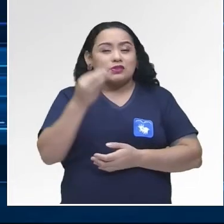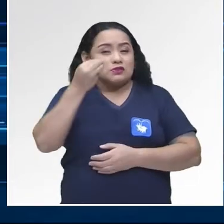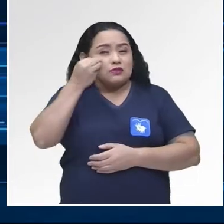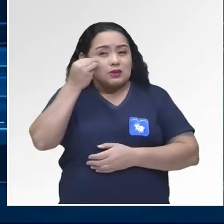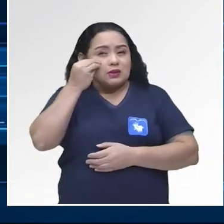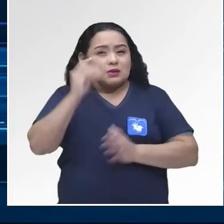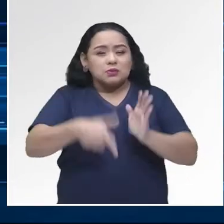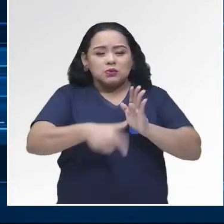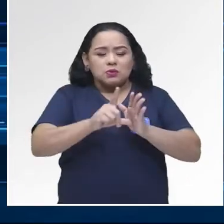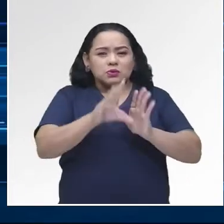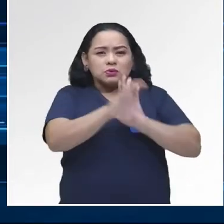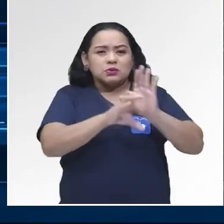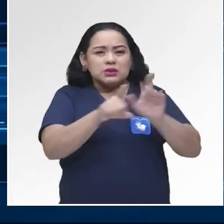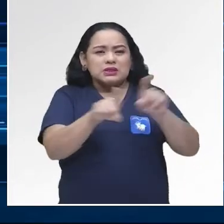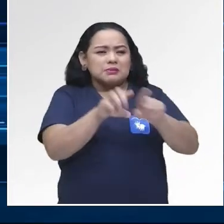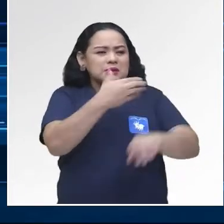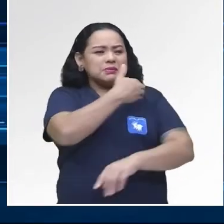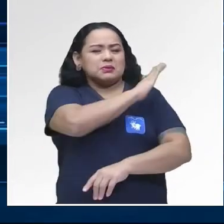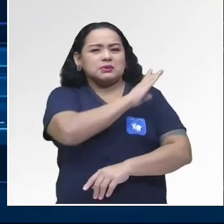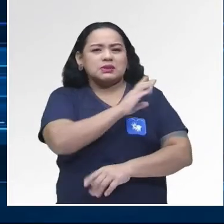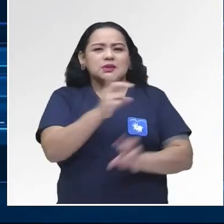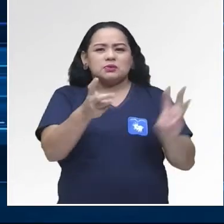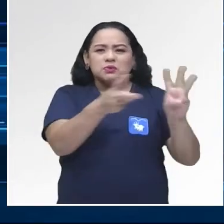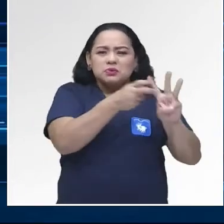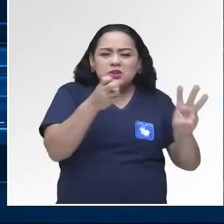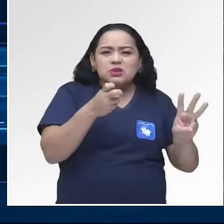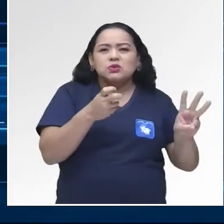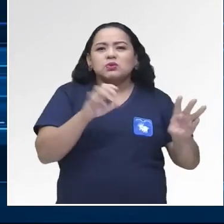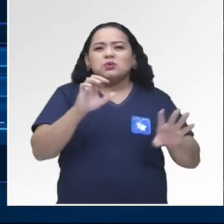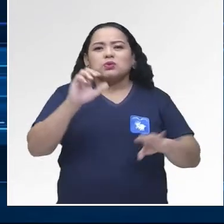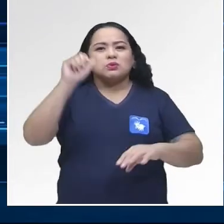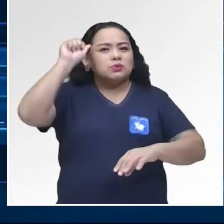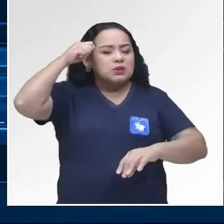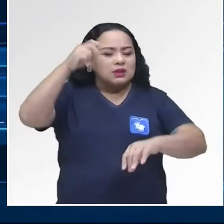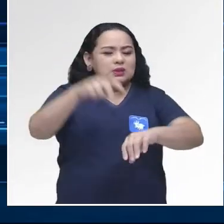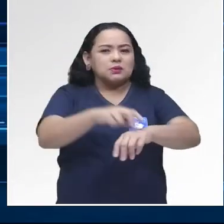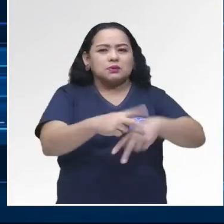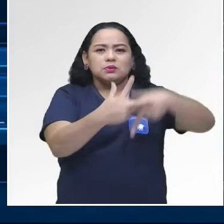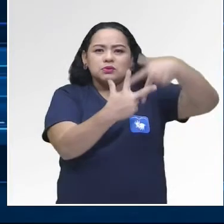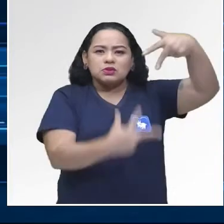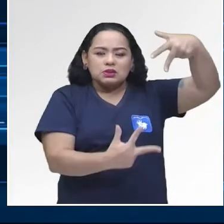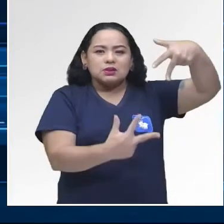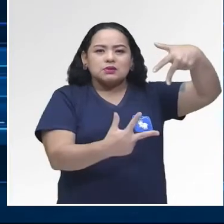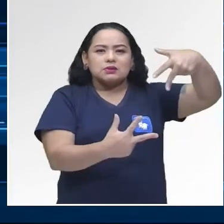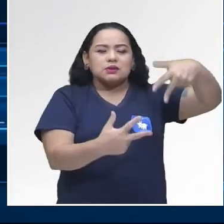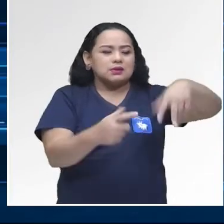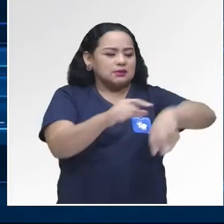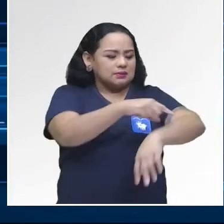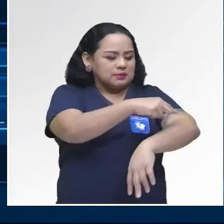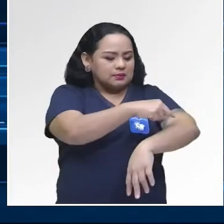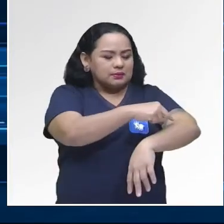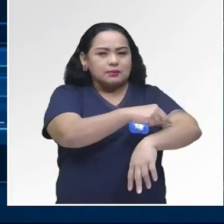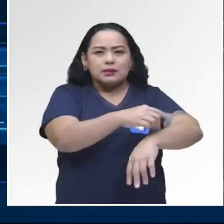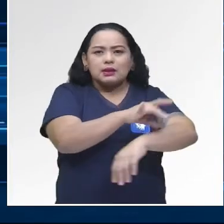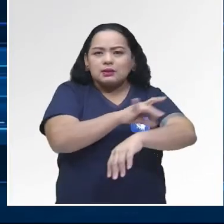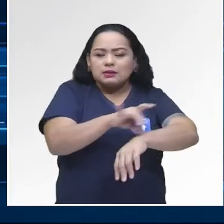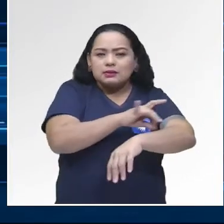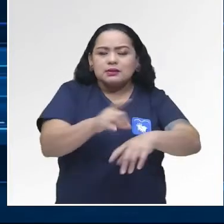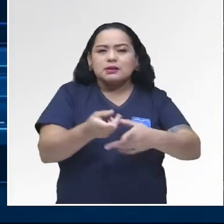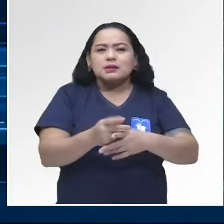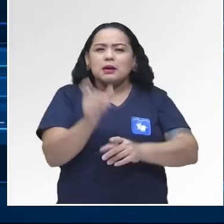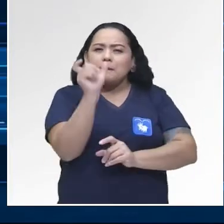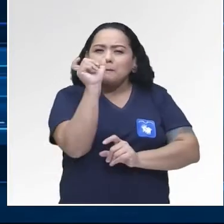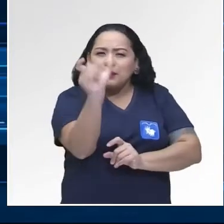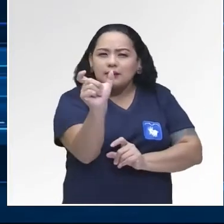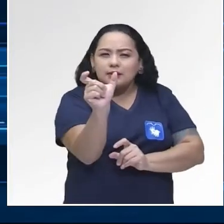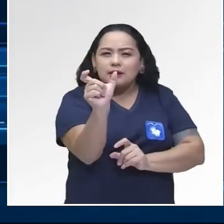do negro, do índio, né? Falamos, por exemplo, da questão de gênero. São palavras hoje que, quando chega no ouvido